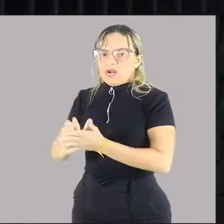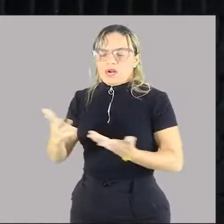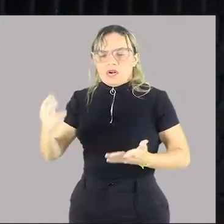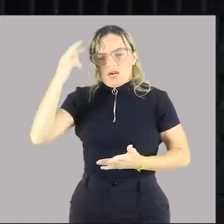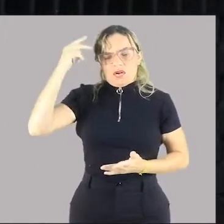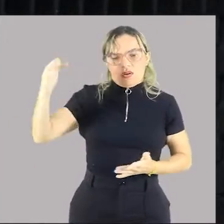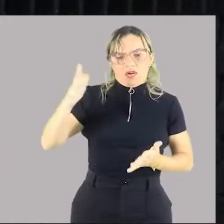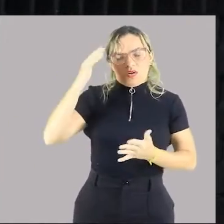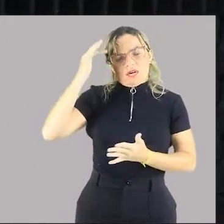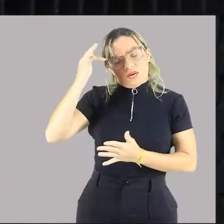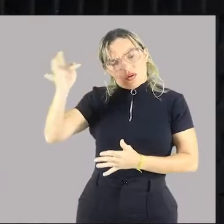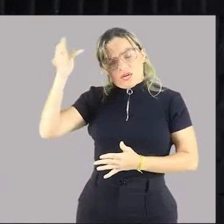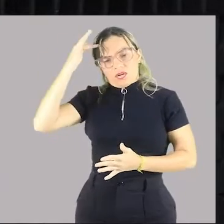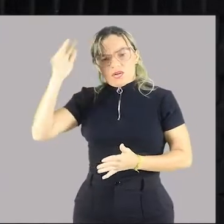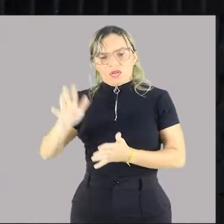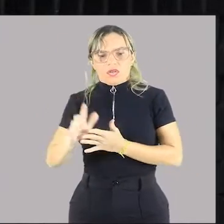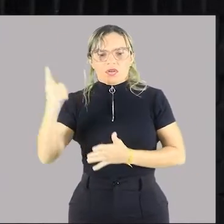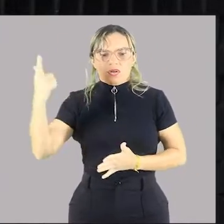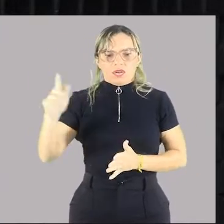sociologia, geografia.